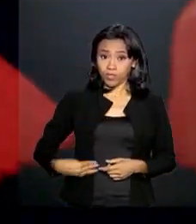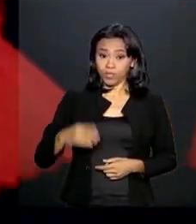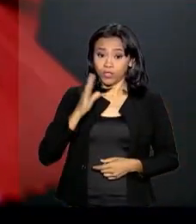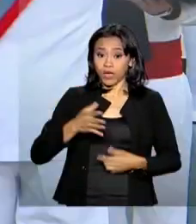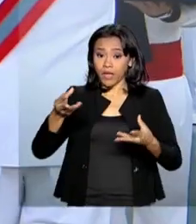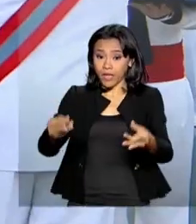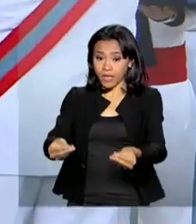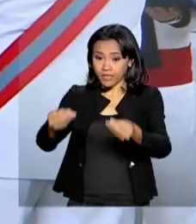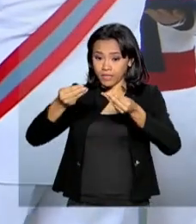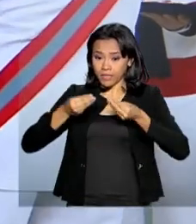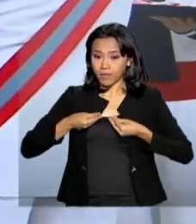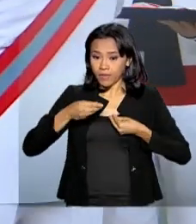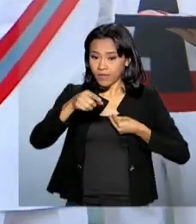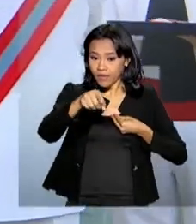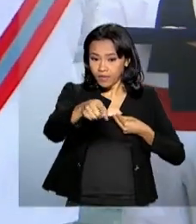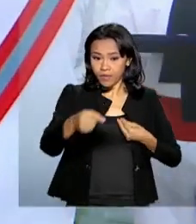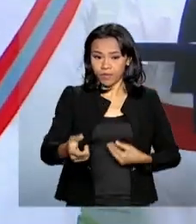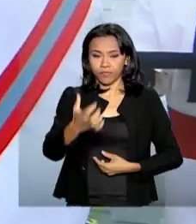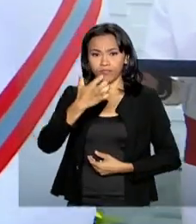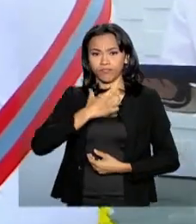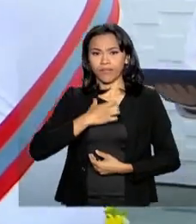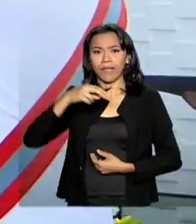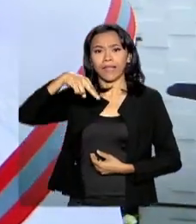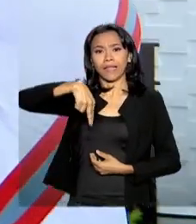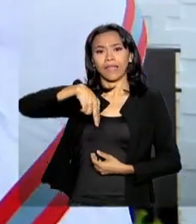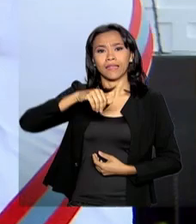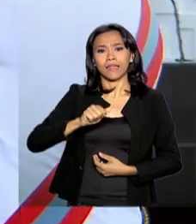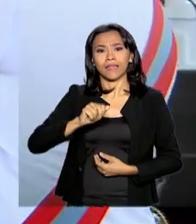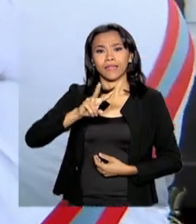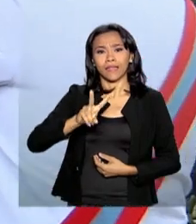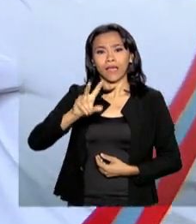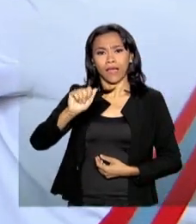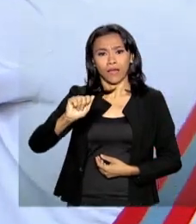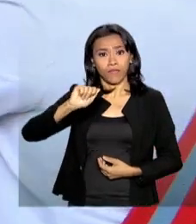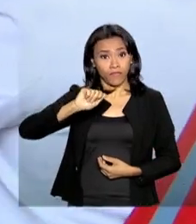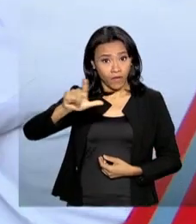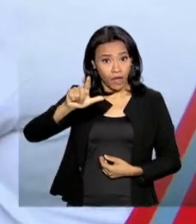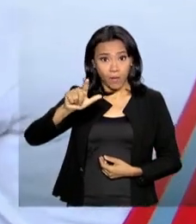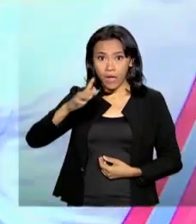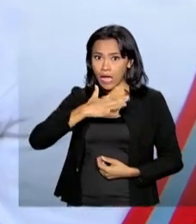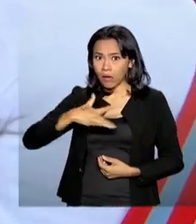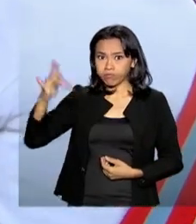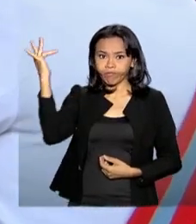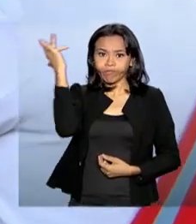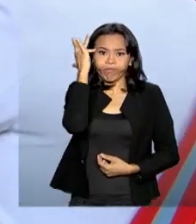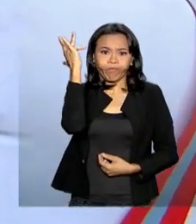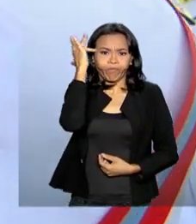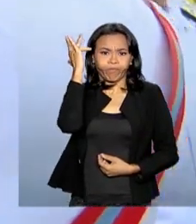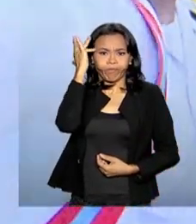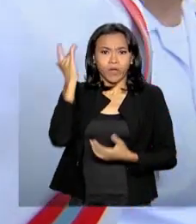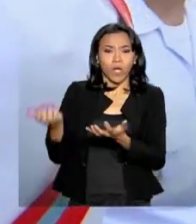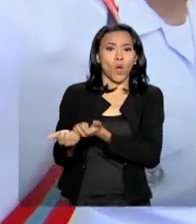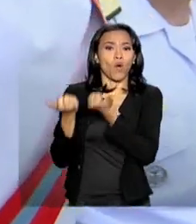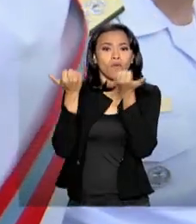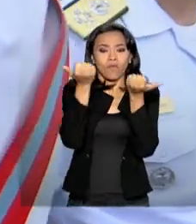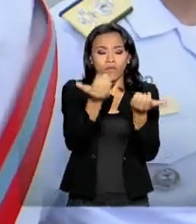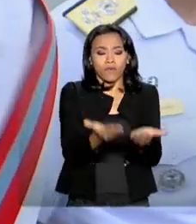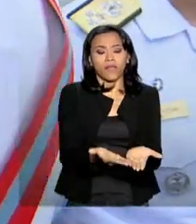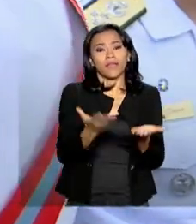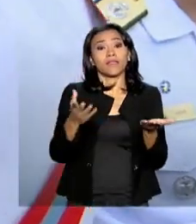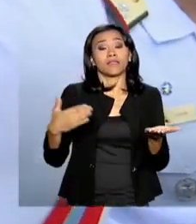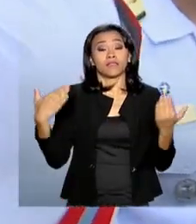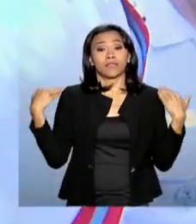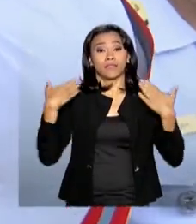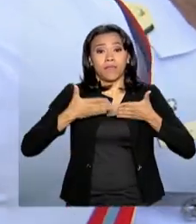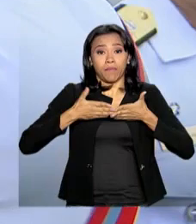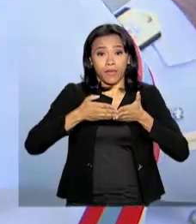a medalha da Ordem do Mérito Naval da categoria Gran Cruz, a maior condecoração oferecida pela Marinha do Brasil, entregue a